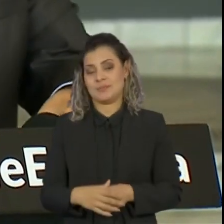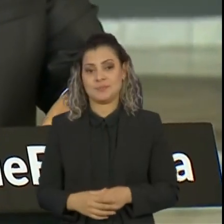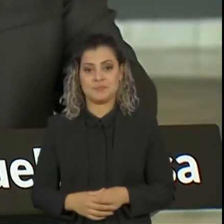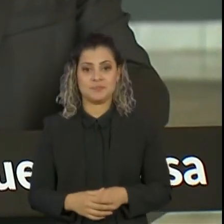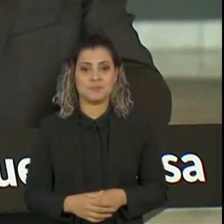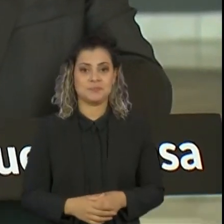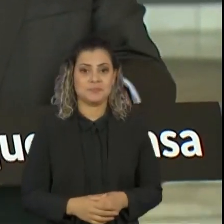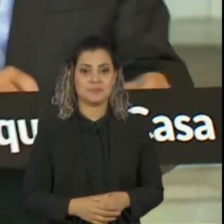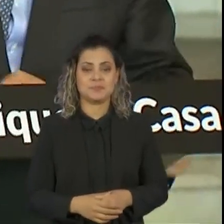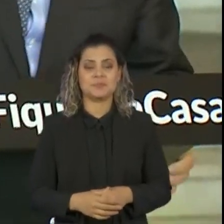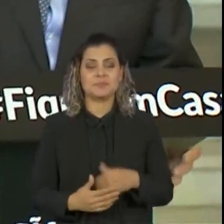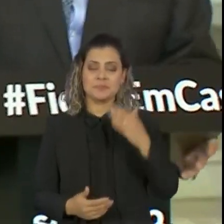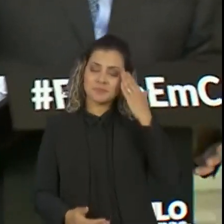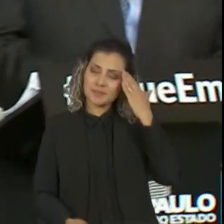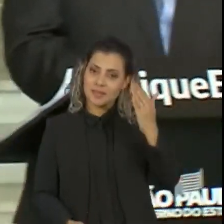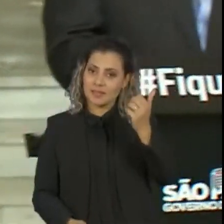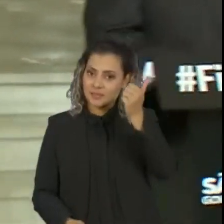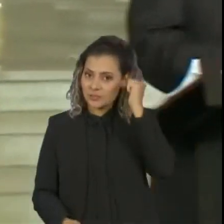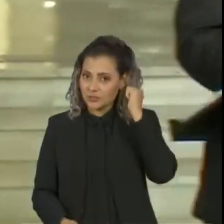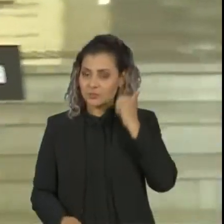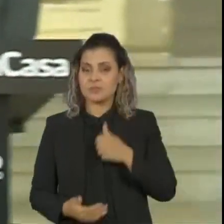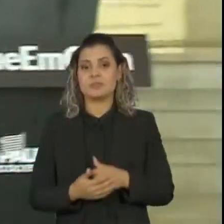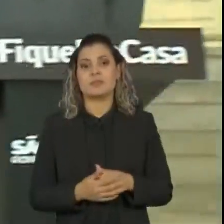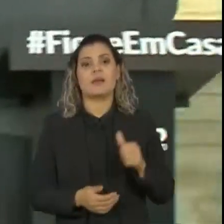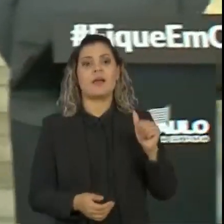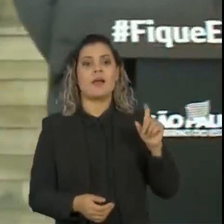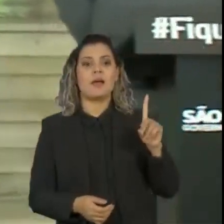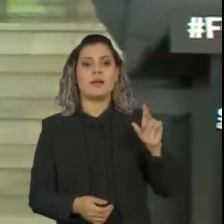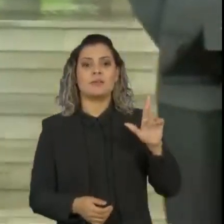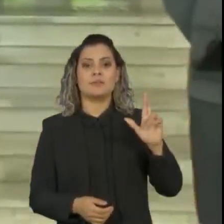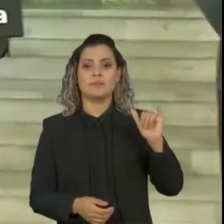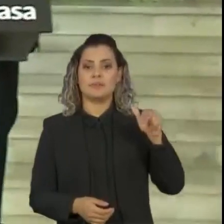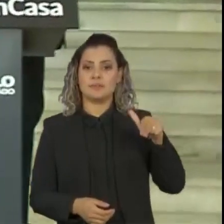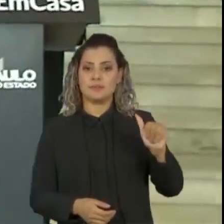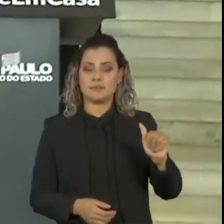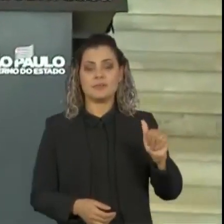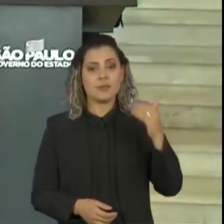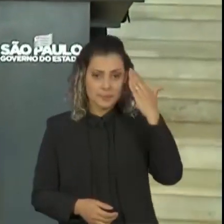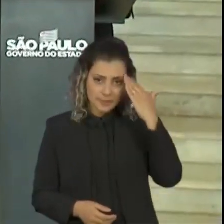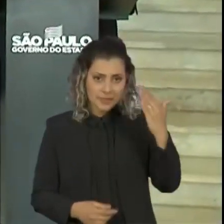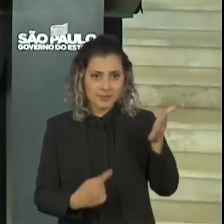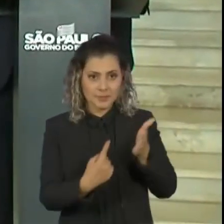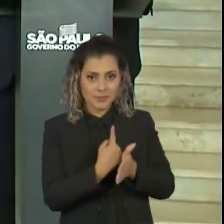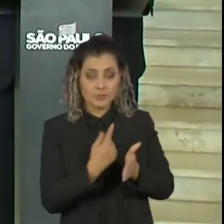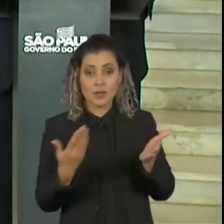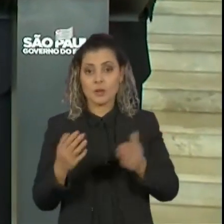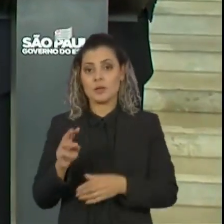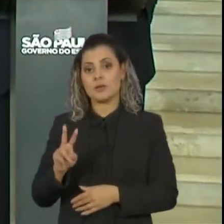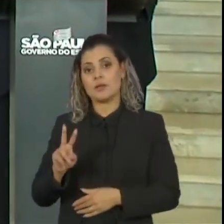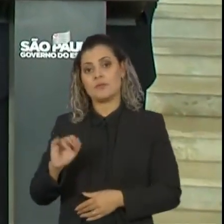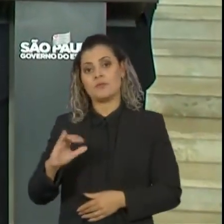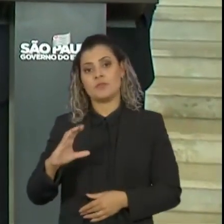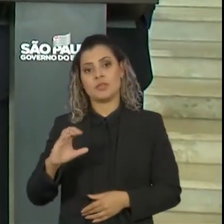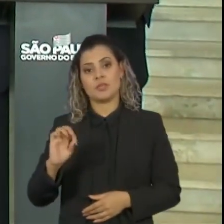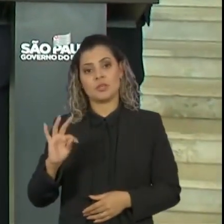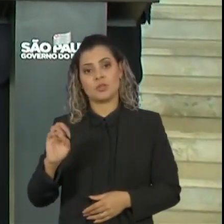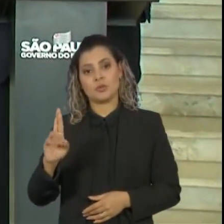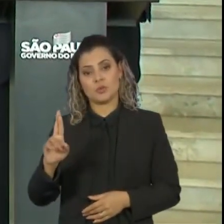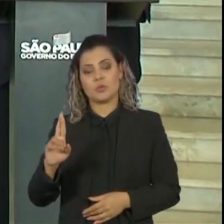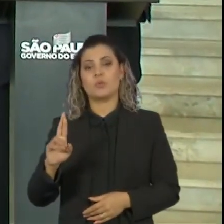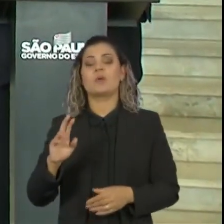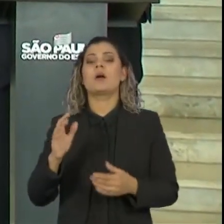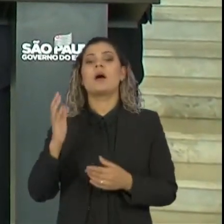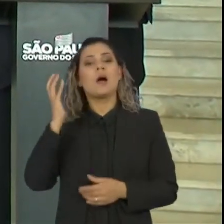Bem. Obrigado, doutor Dimas. Adriana, obrigado pelas perguntas. Vamos agora ao Vitor Moraes, da Rádio Jovem